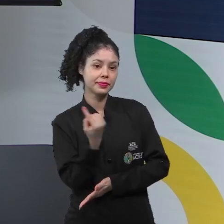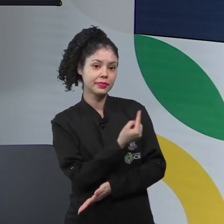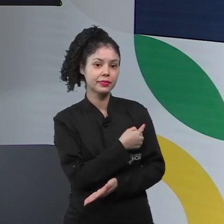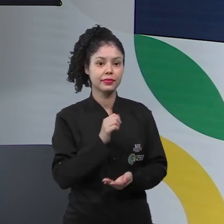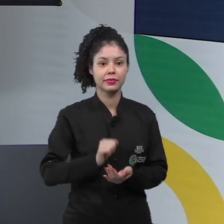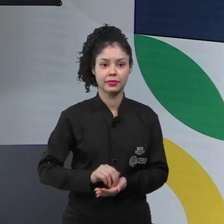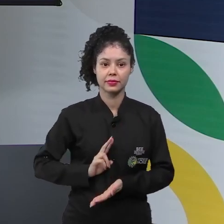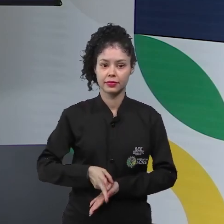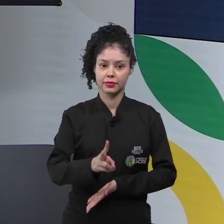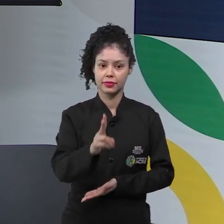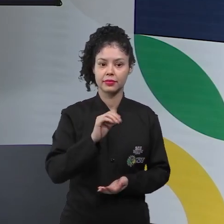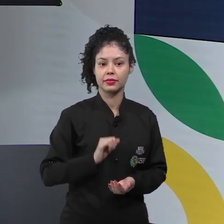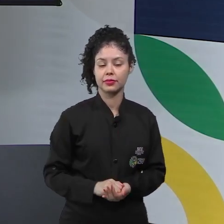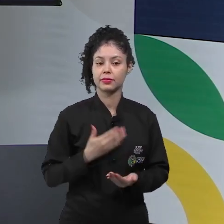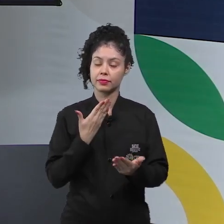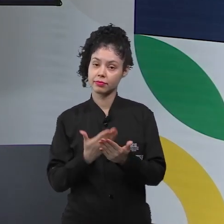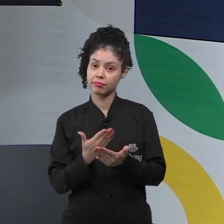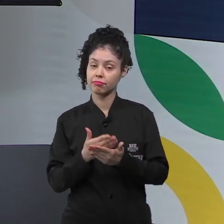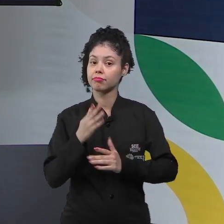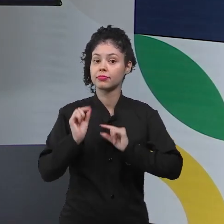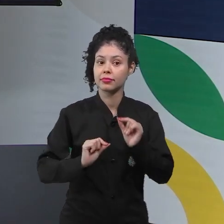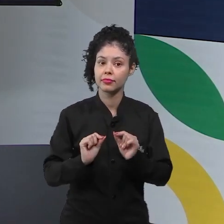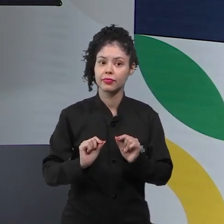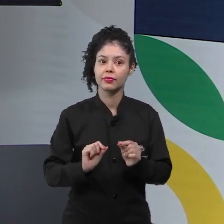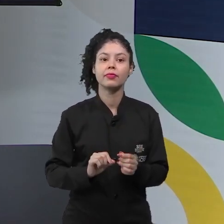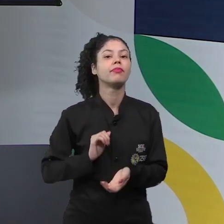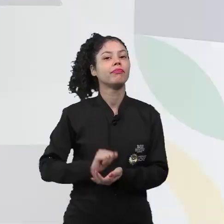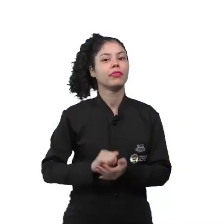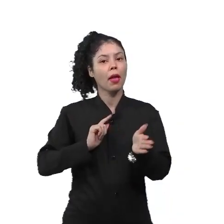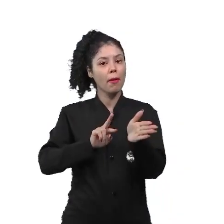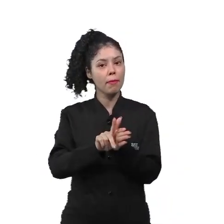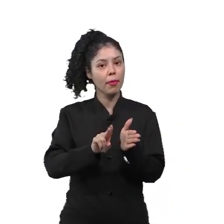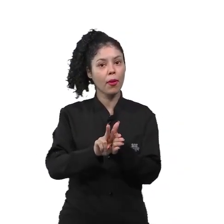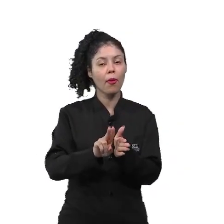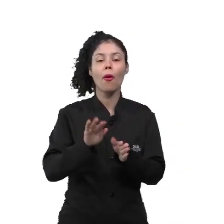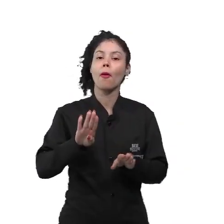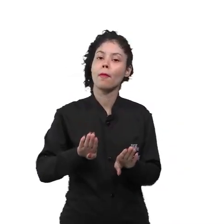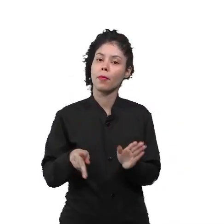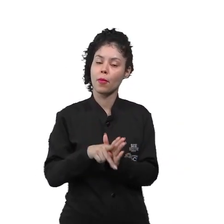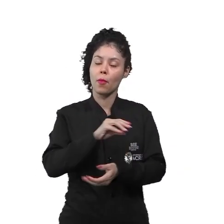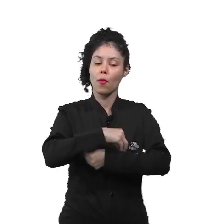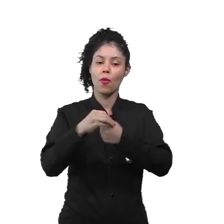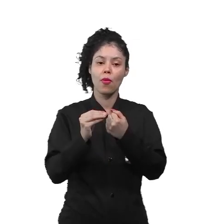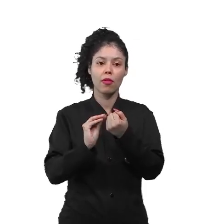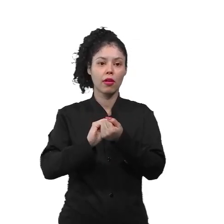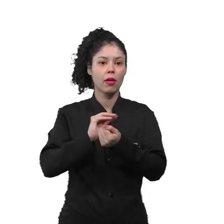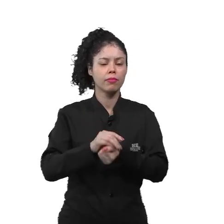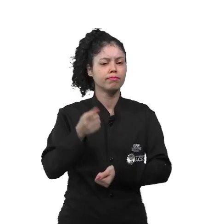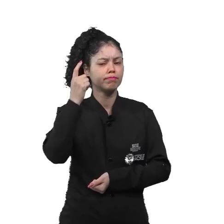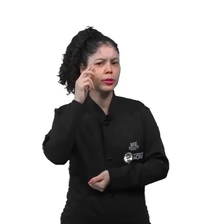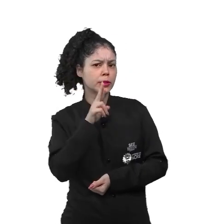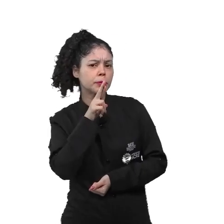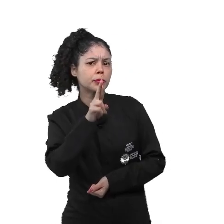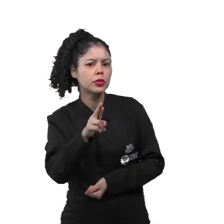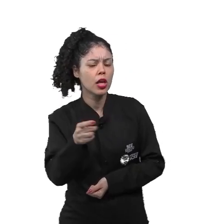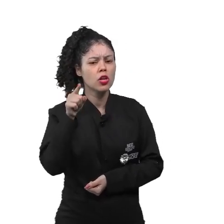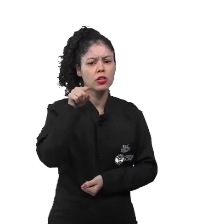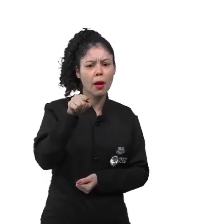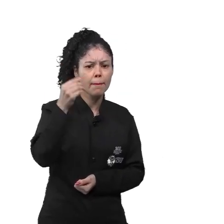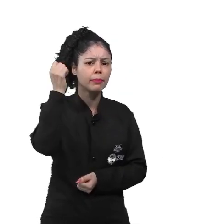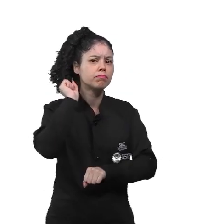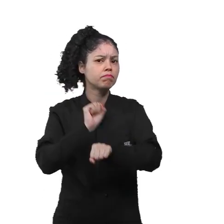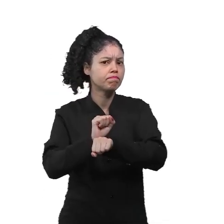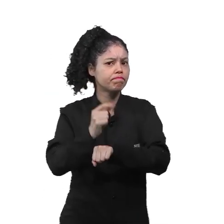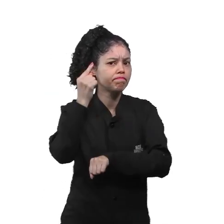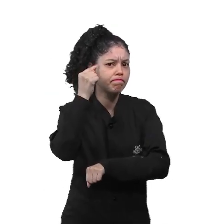dar continuidade à nossa aula de biomoléculas. Então, para começar, vamos aqui com um Pense e Responda. Você já parou para pensar